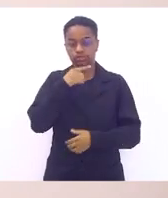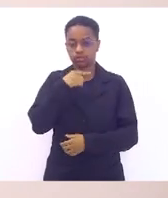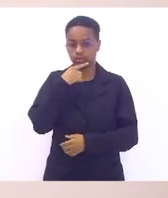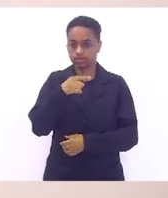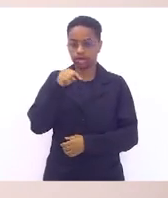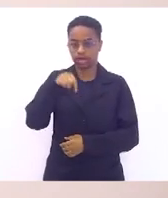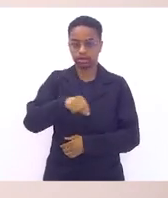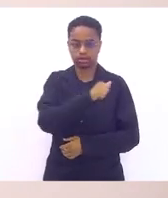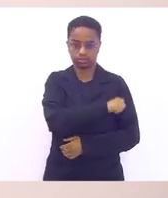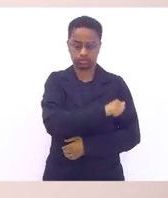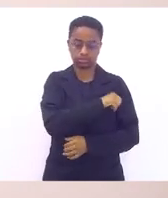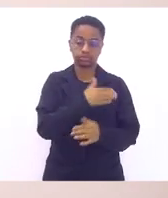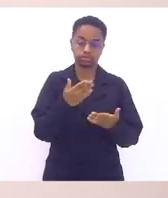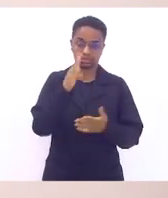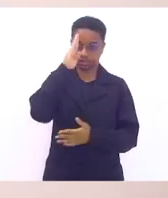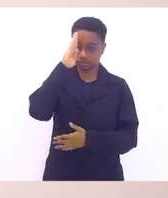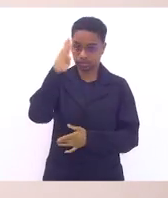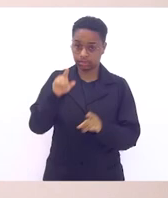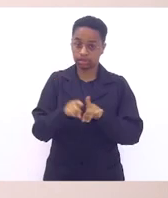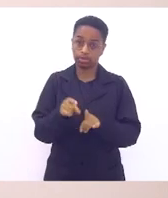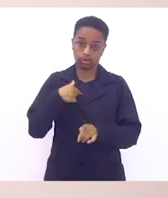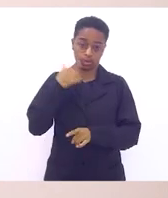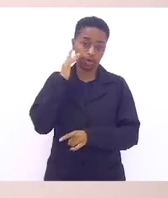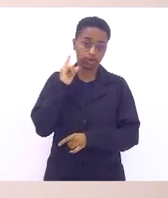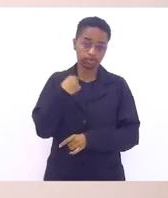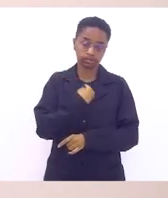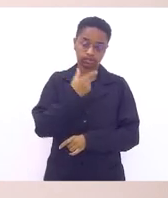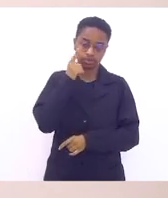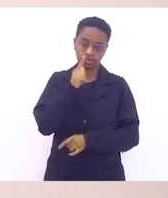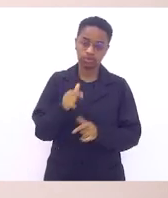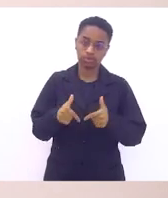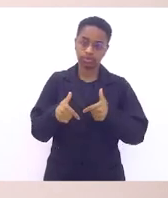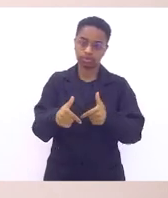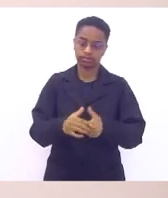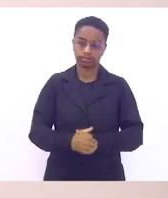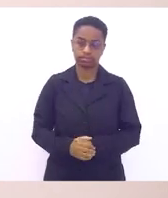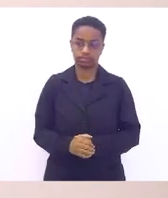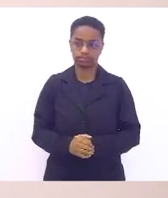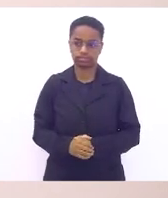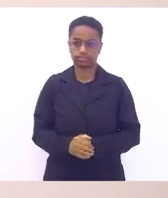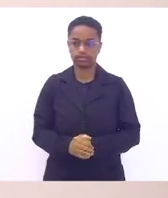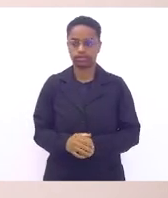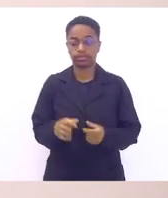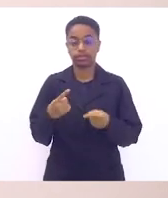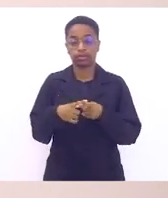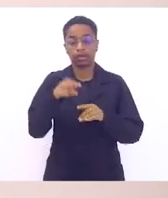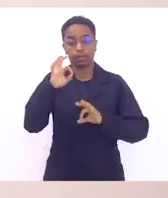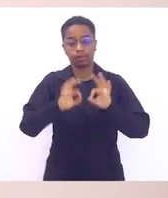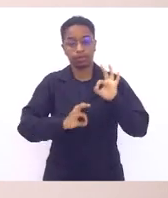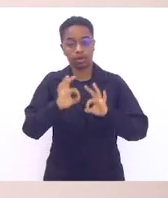Eu acho que isso é fundamental e acho que a gente tem condição de fazer isso, Mário. O plano que está feito hoje é